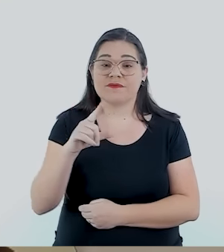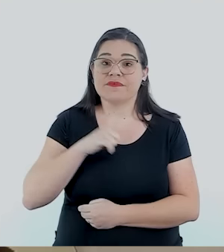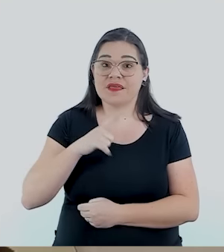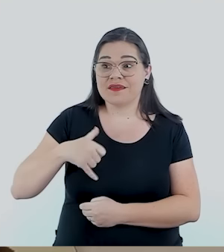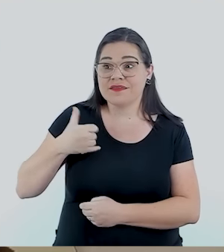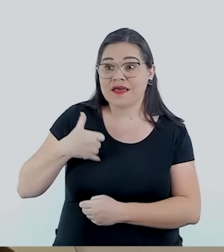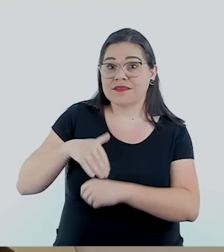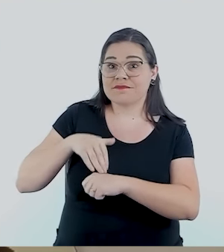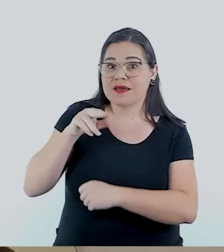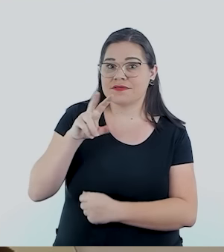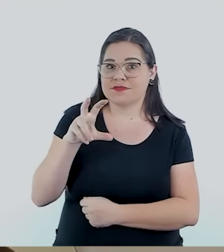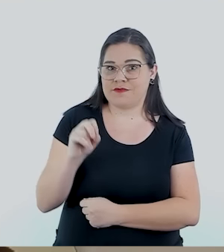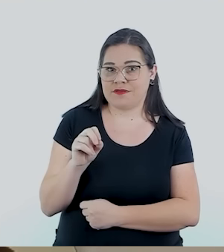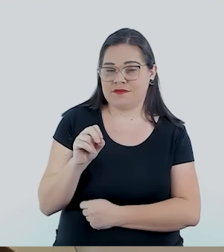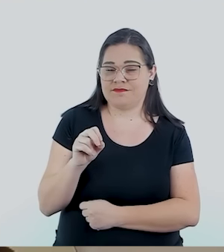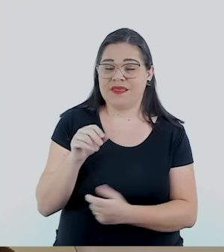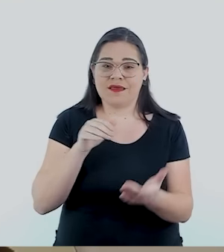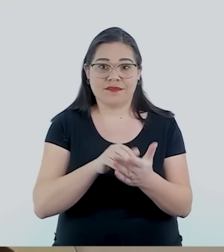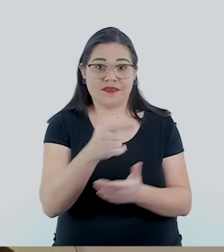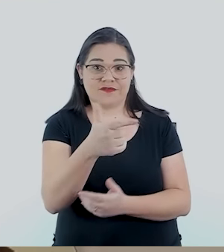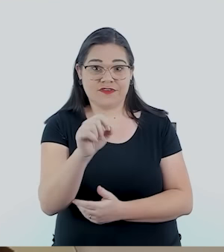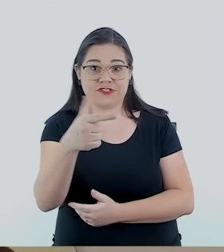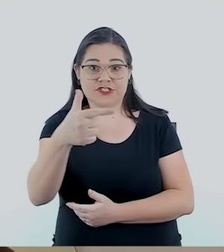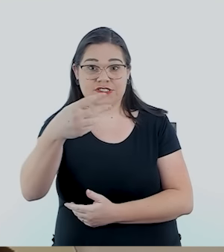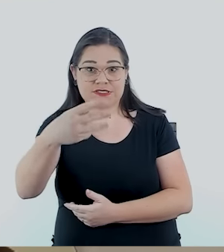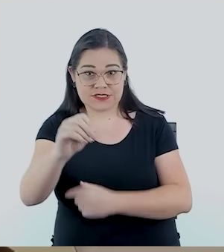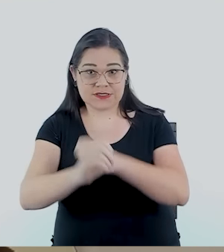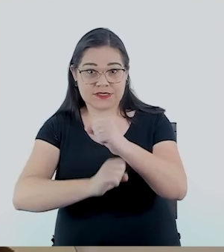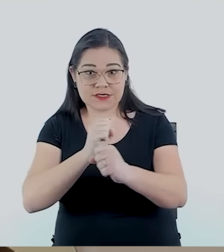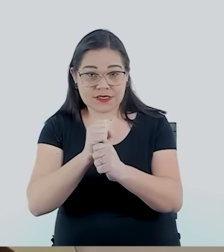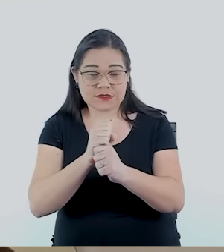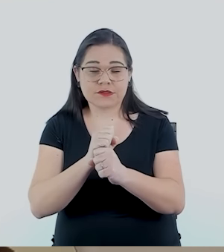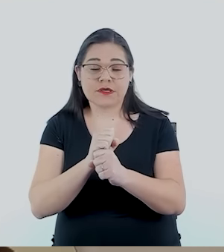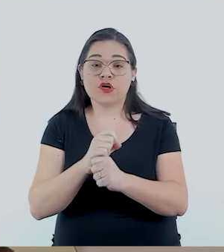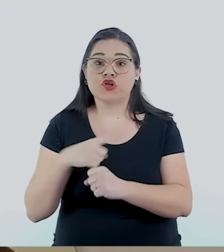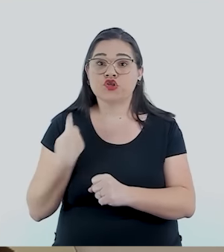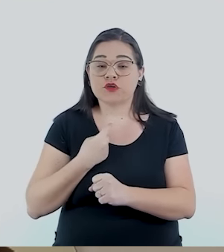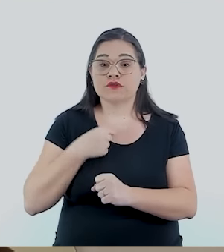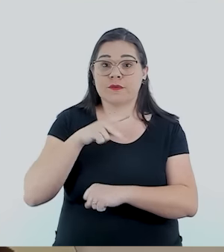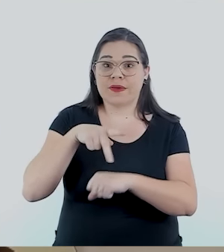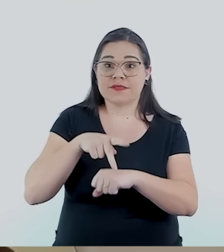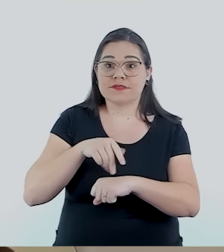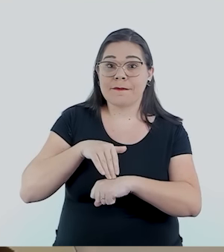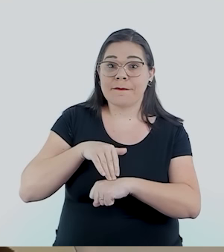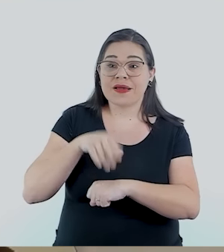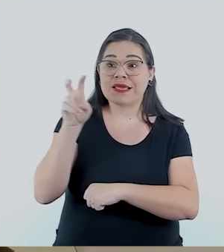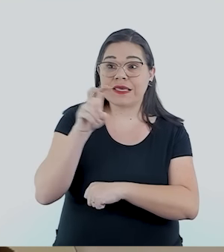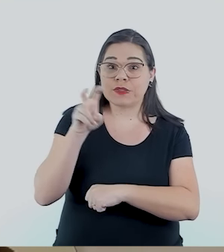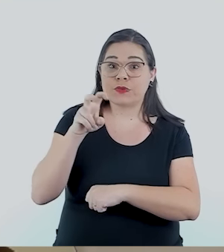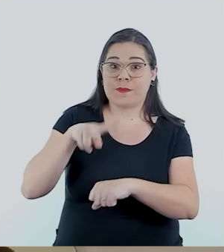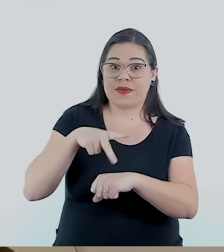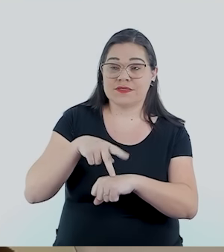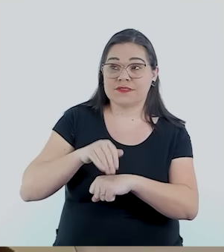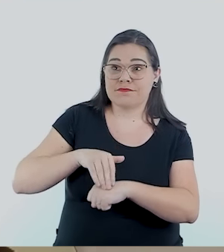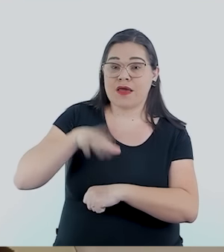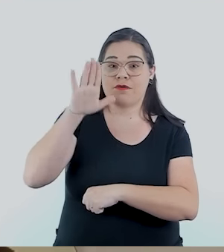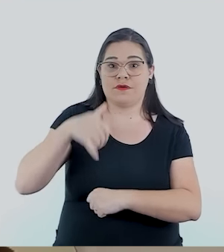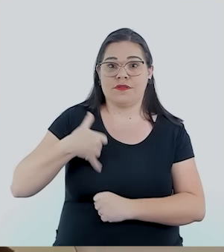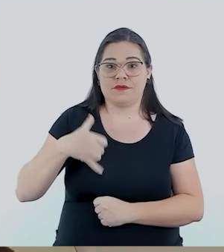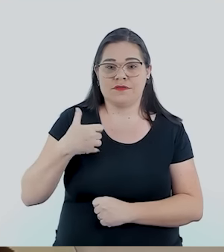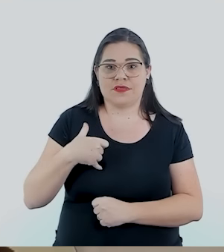anos né E até 2030 o Brasil já vai ser o quinto país com maior percentual de pessoas acima eh de